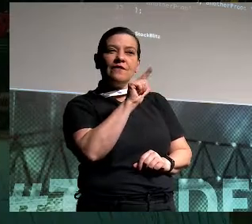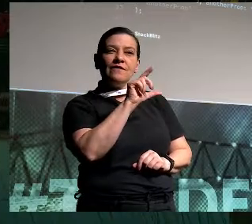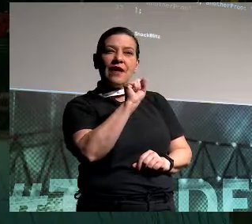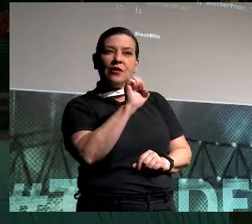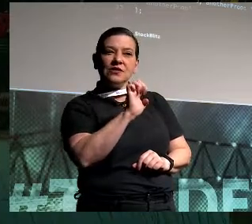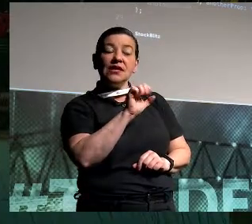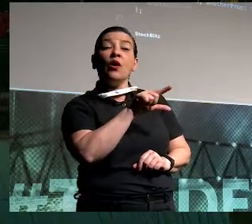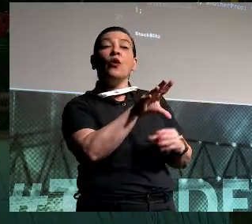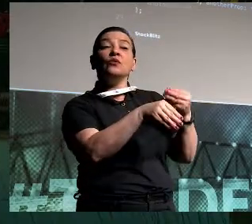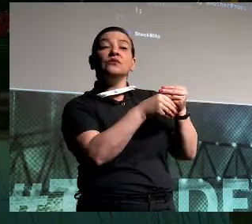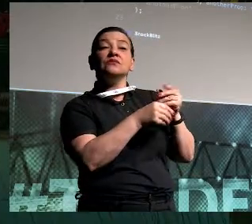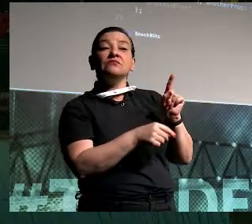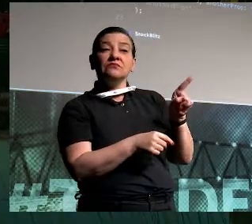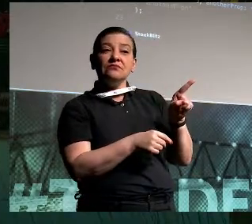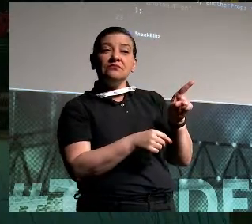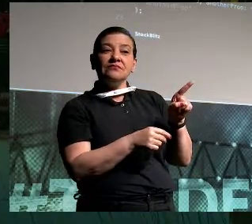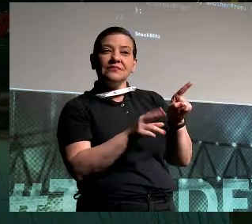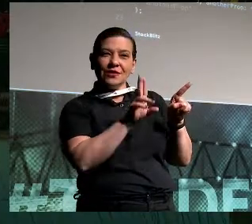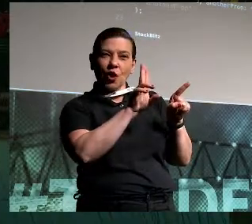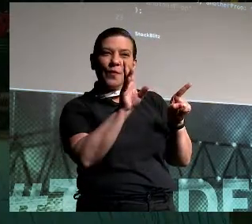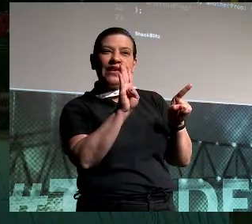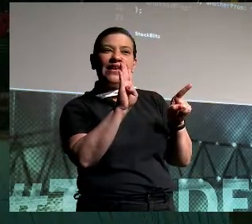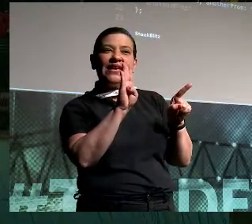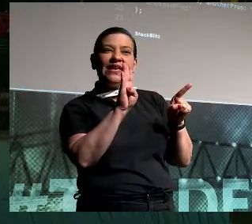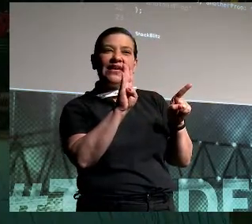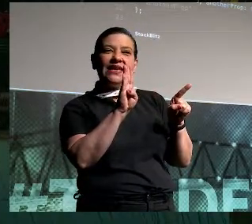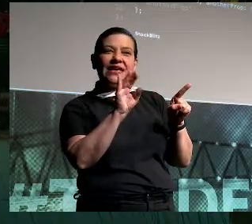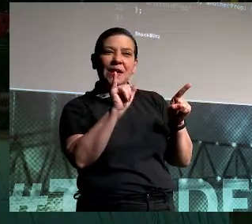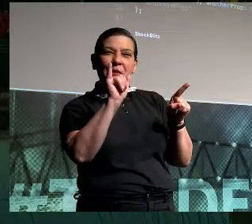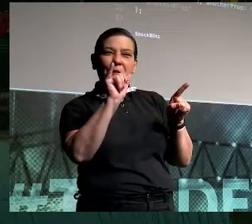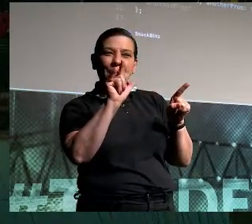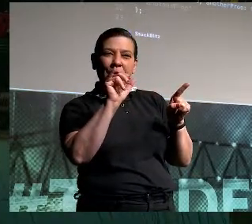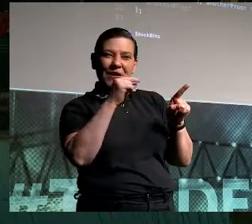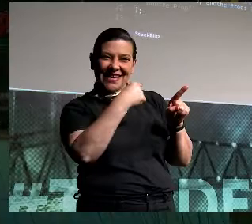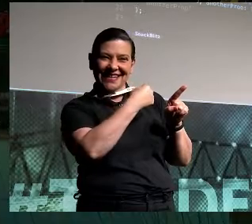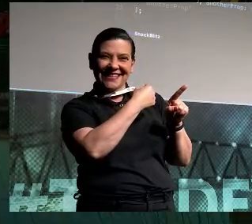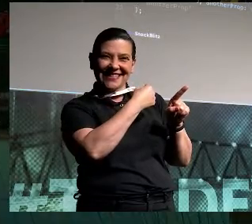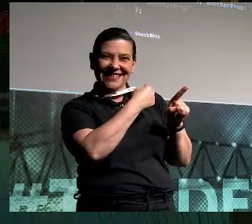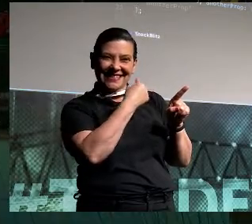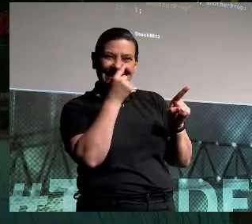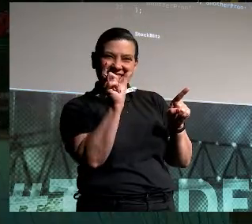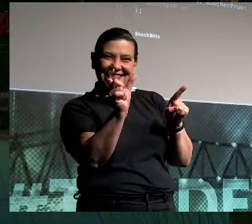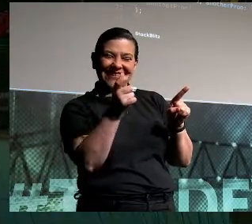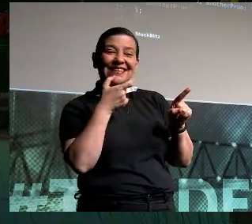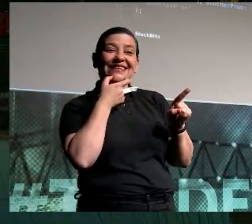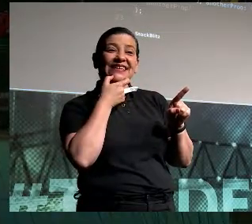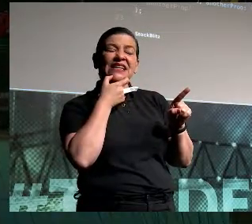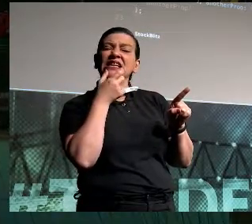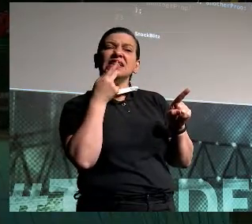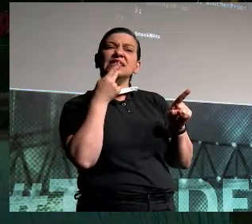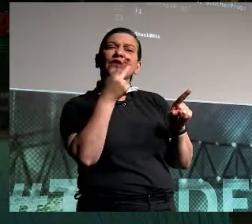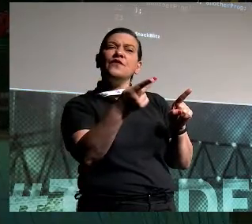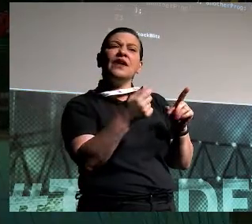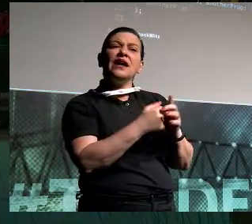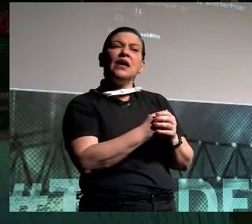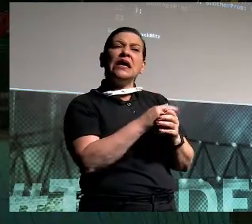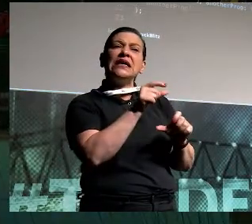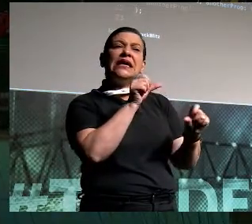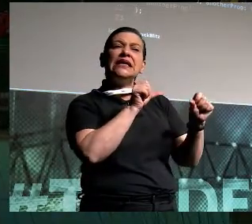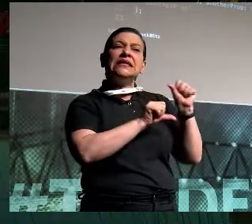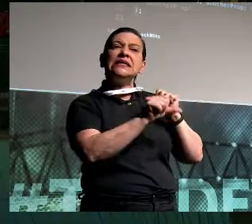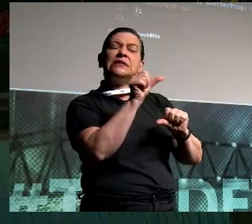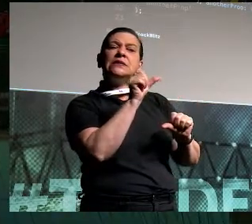ele inferiu para mim, boolean. E se eu colocar um asconche aqui falando que esse cara, ele é imutável?